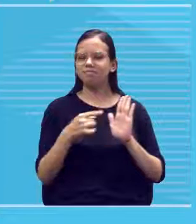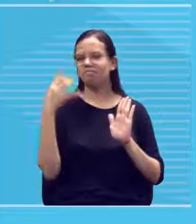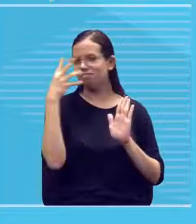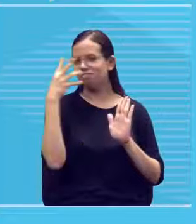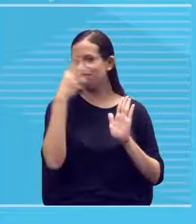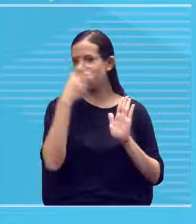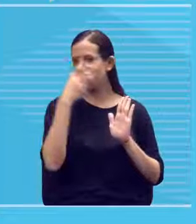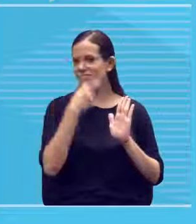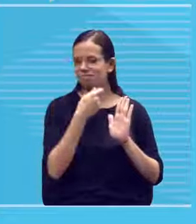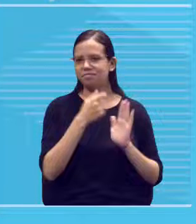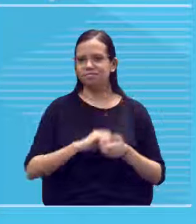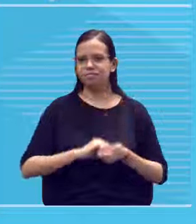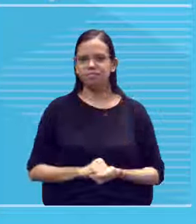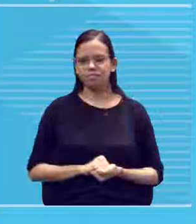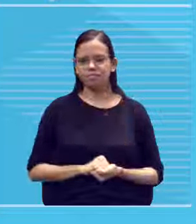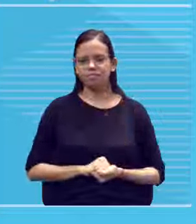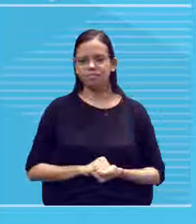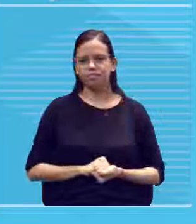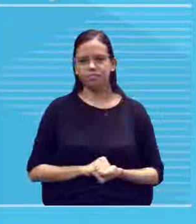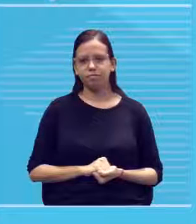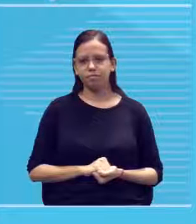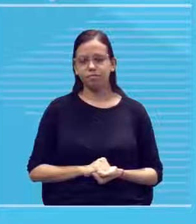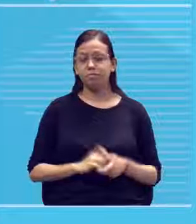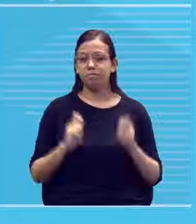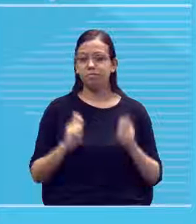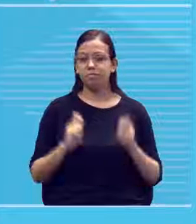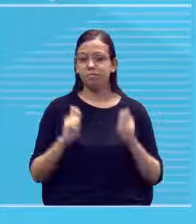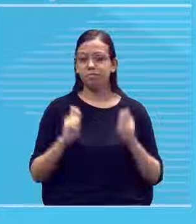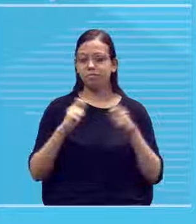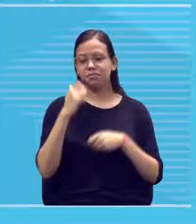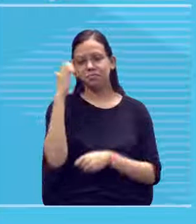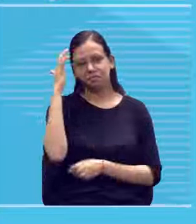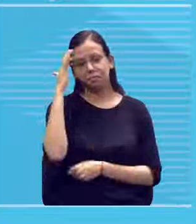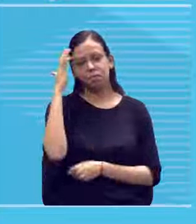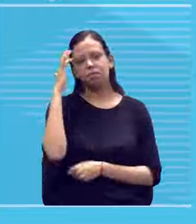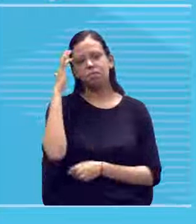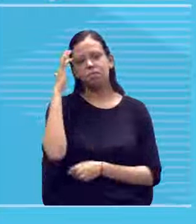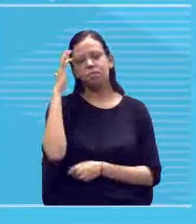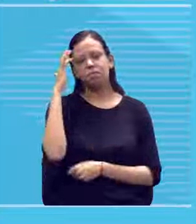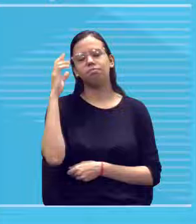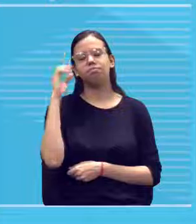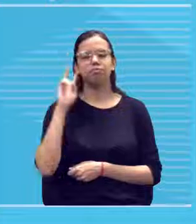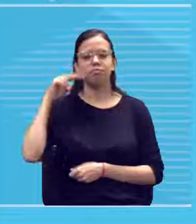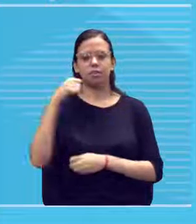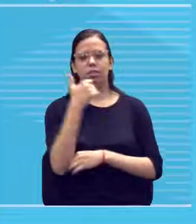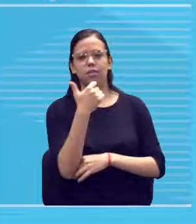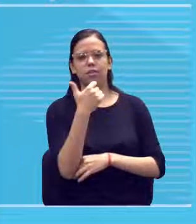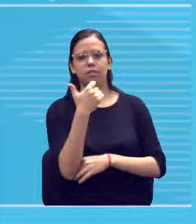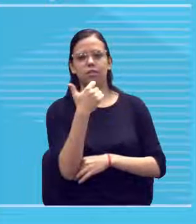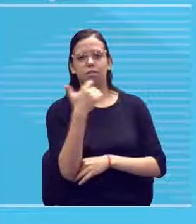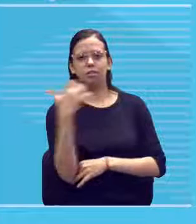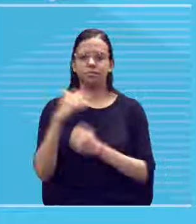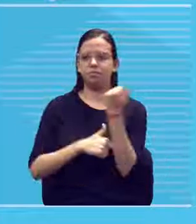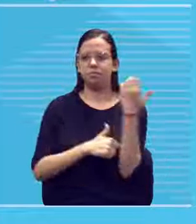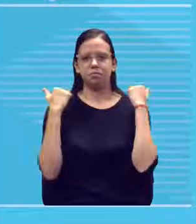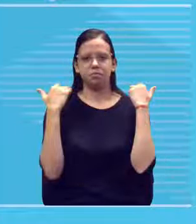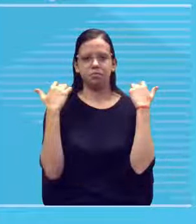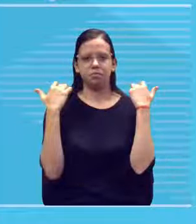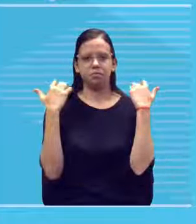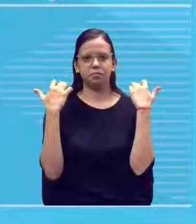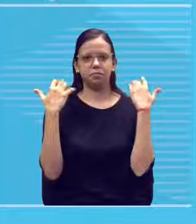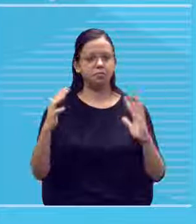daí e me dá para você imaginar Floresta olhando de cima vai olhando se